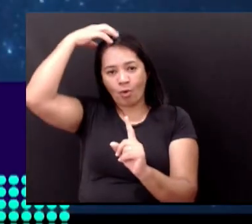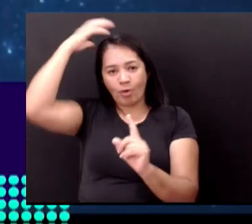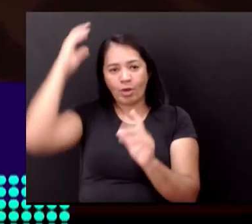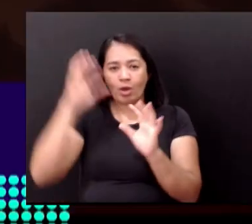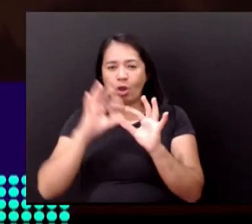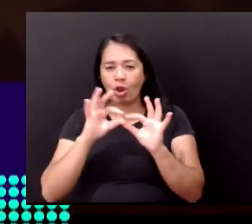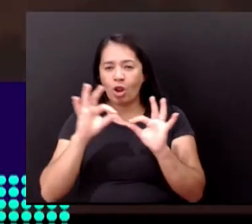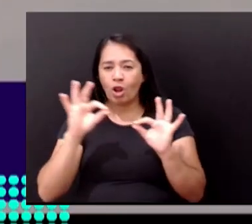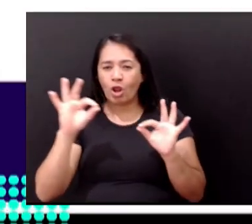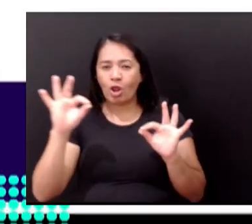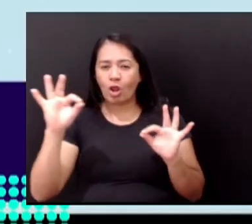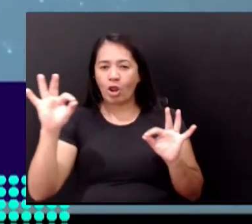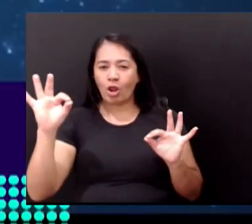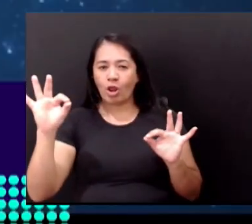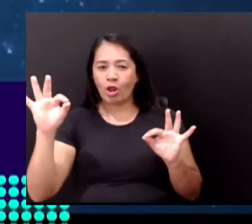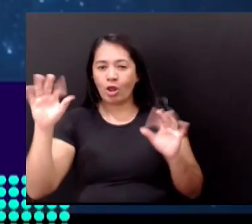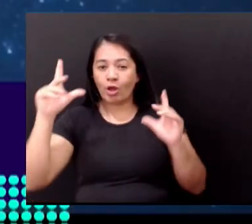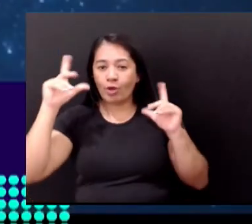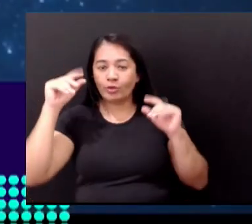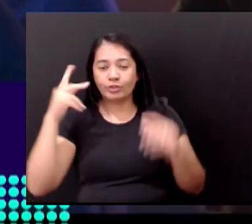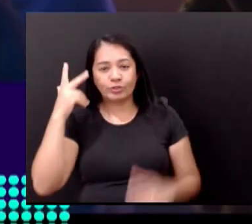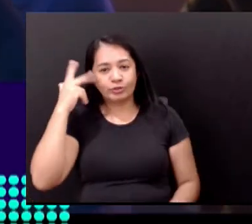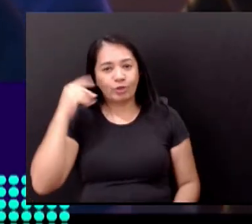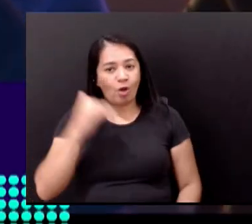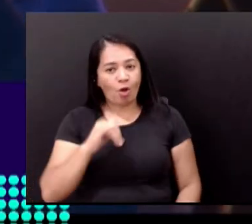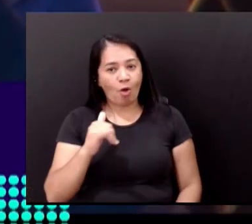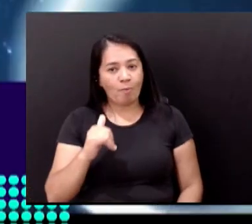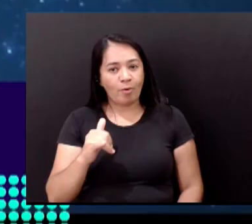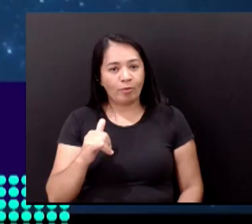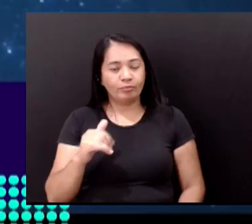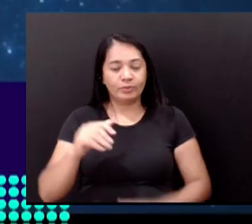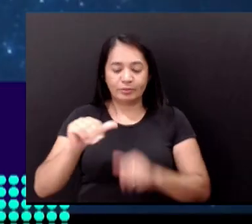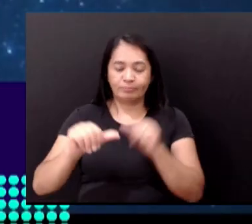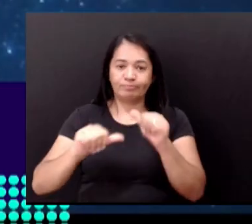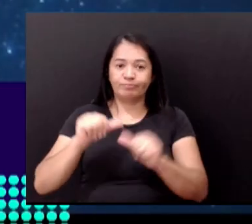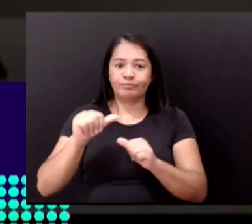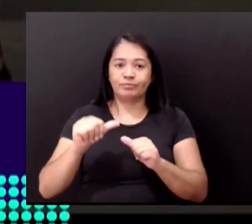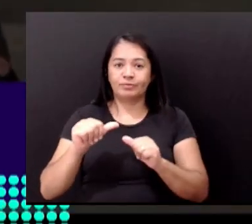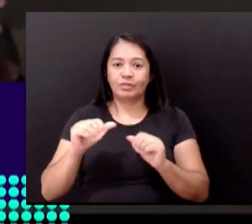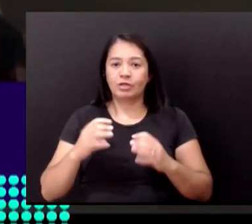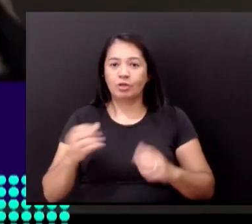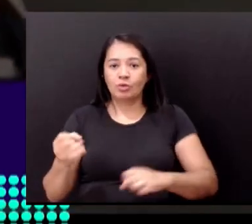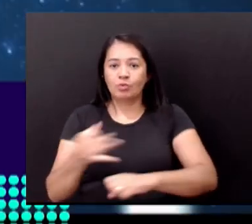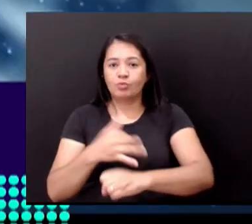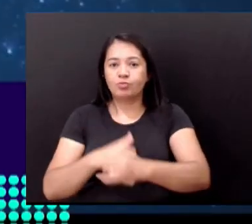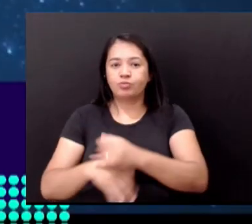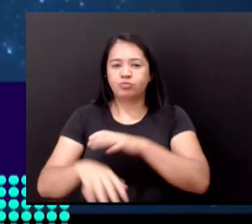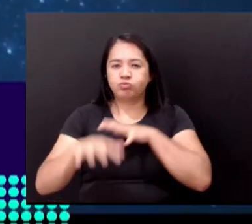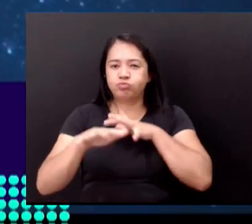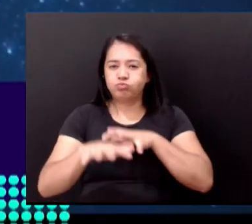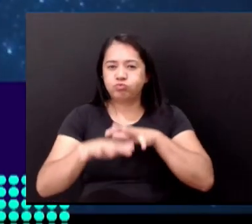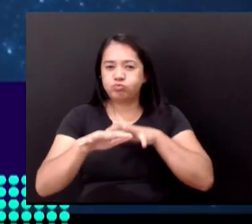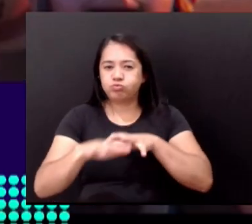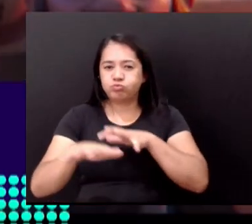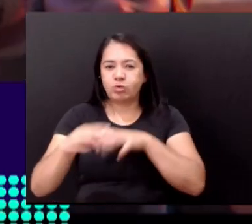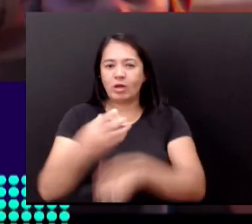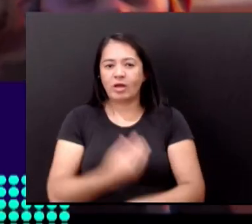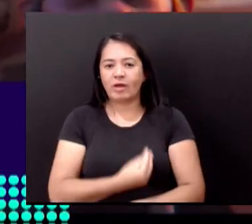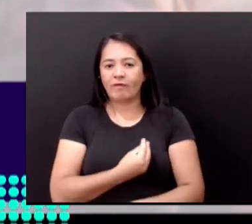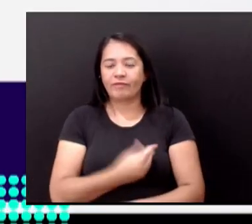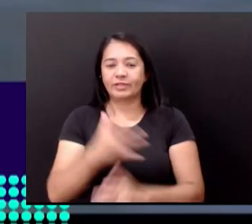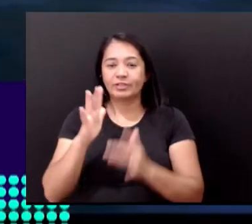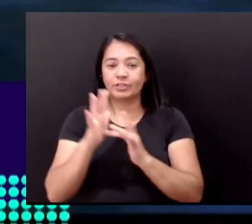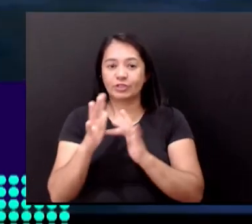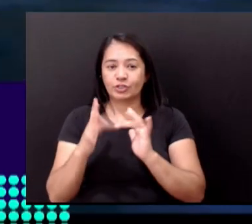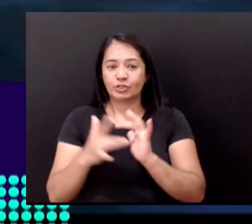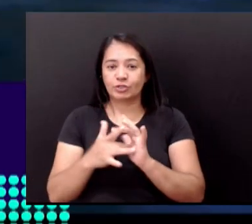ninar comum, a narrativa se transforma em uma emocionante jornada pela vida de Jesus. Através das